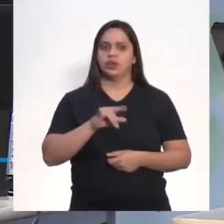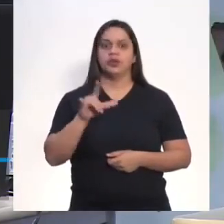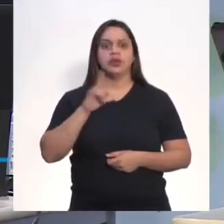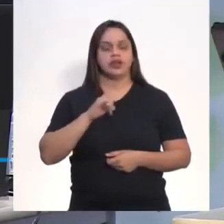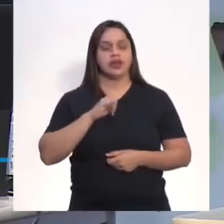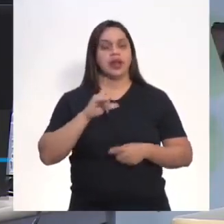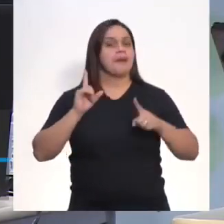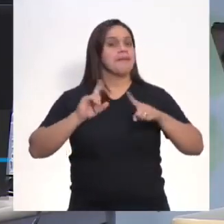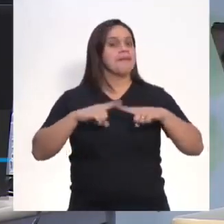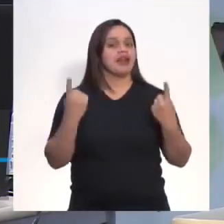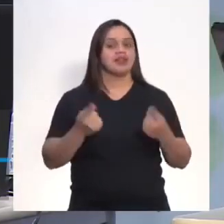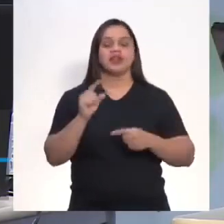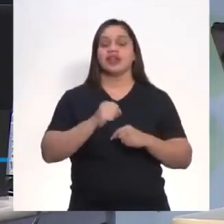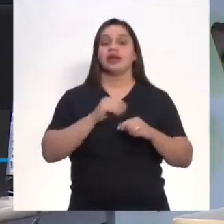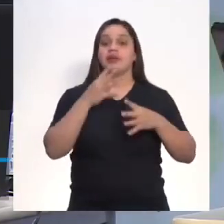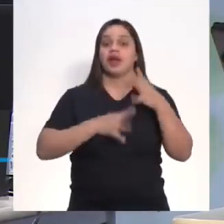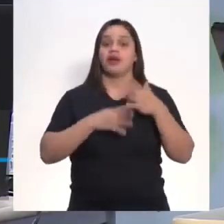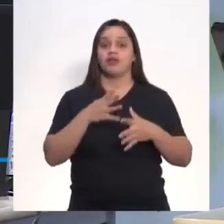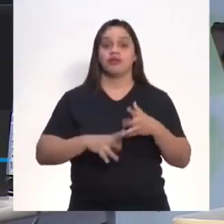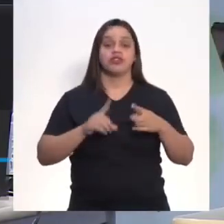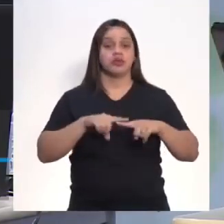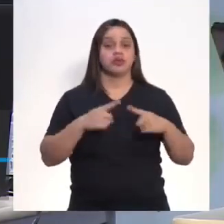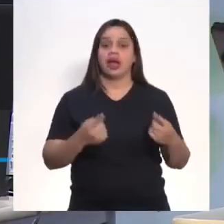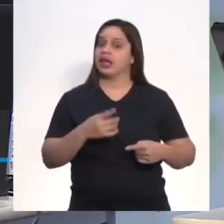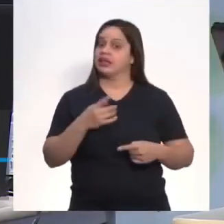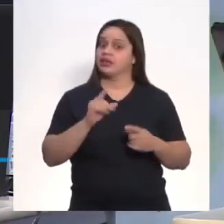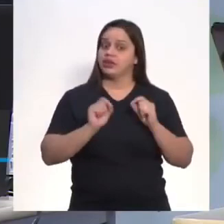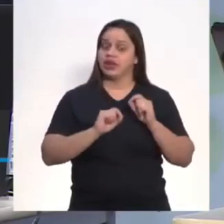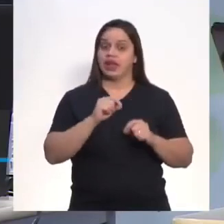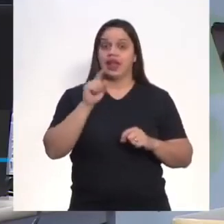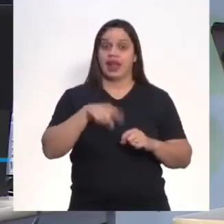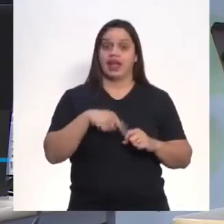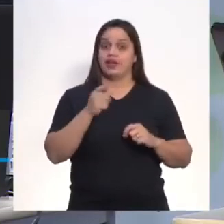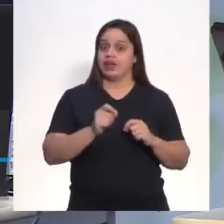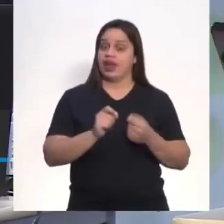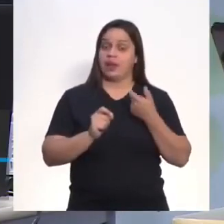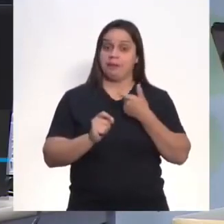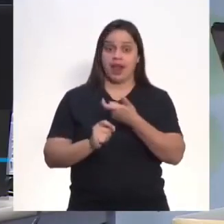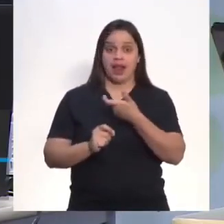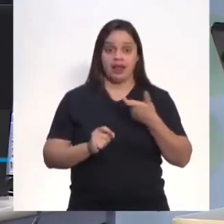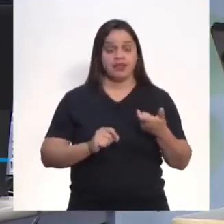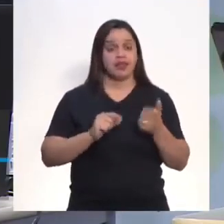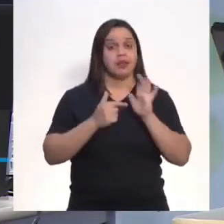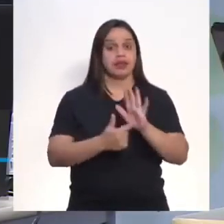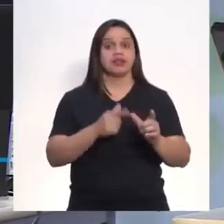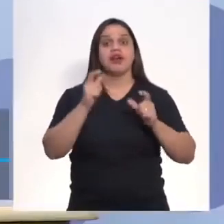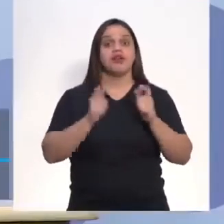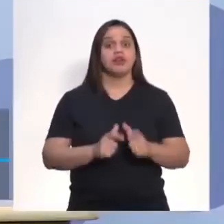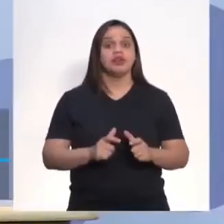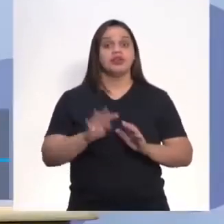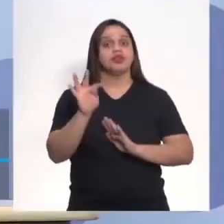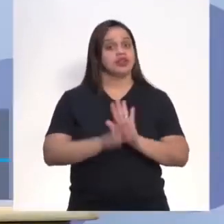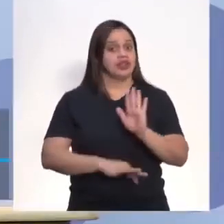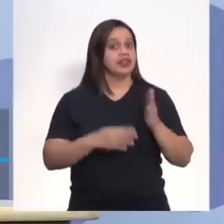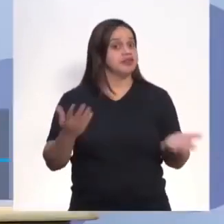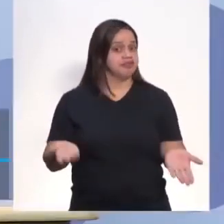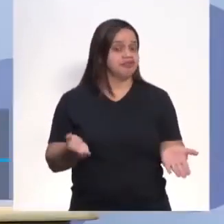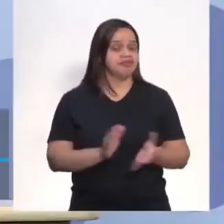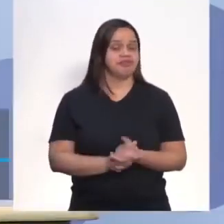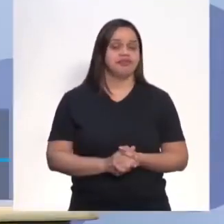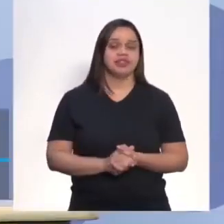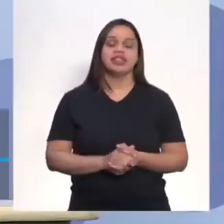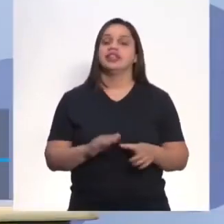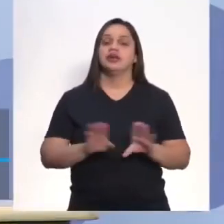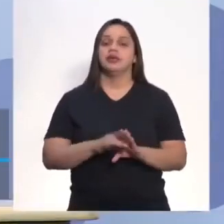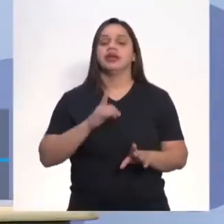coloquei justamente o quê? Para confundir. Só que eu falei que eu queria palavras que aparecessem onde? Posso? No texto. Posso falar uma coisa? O Pode. Kaique